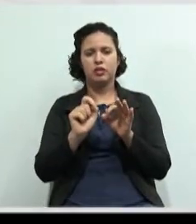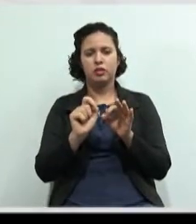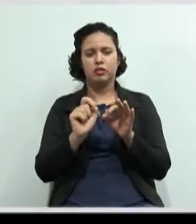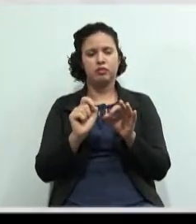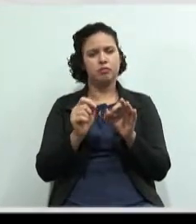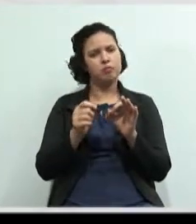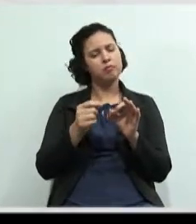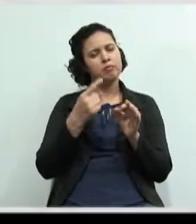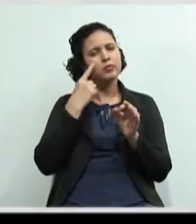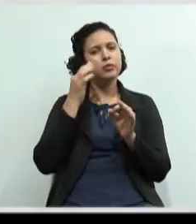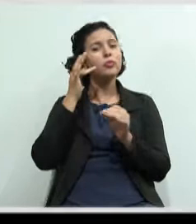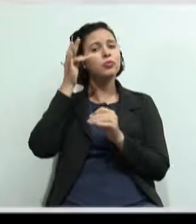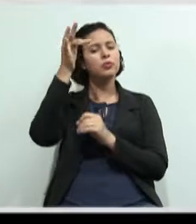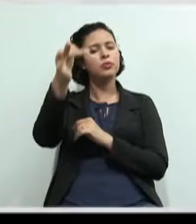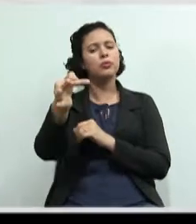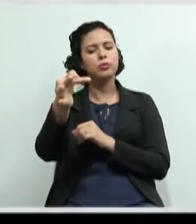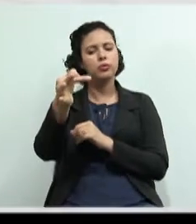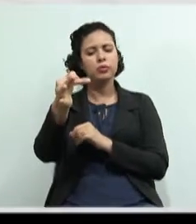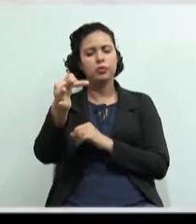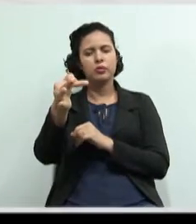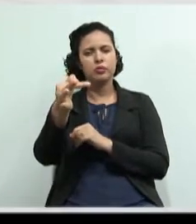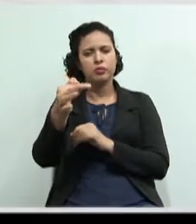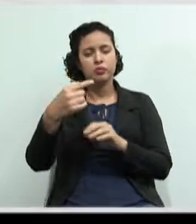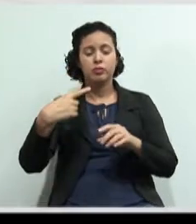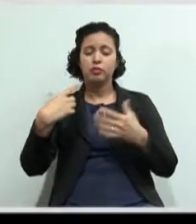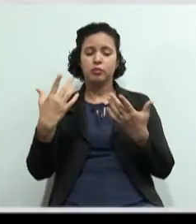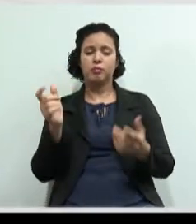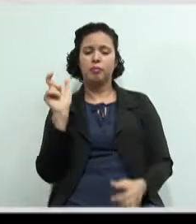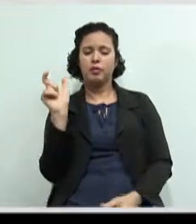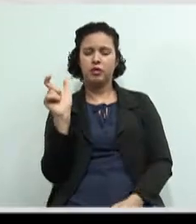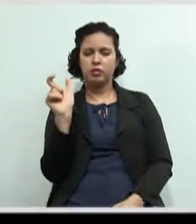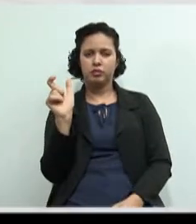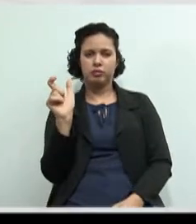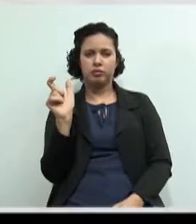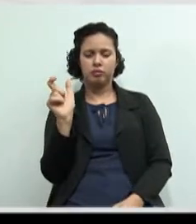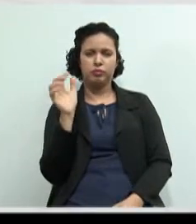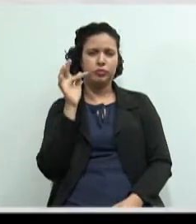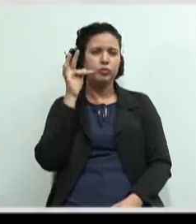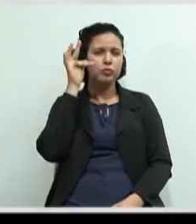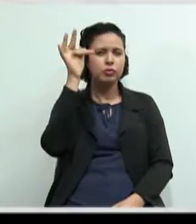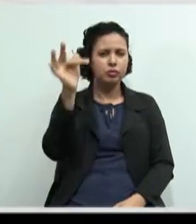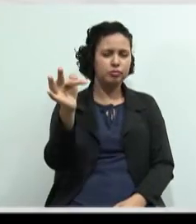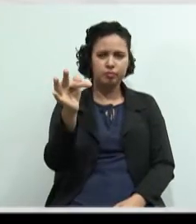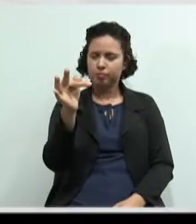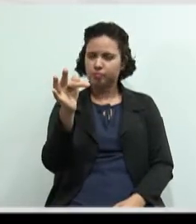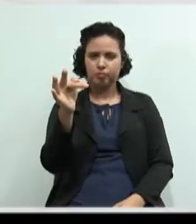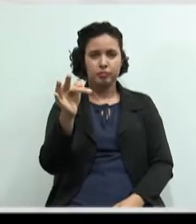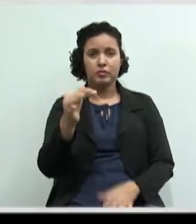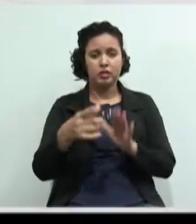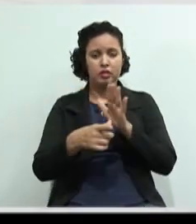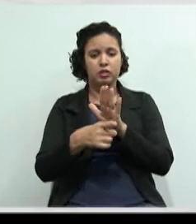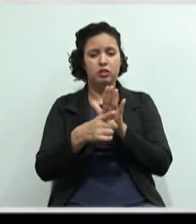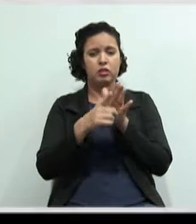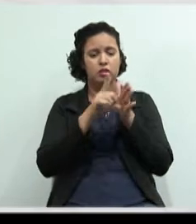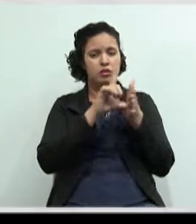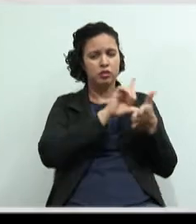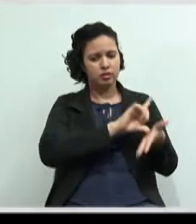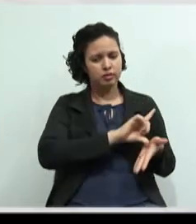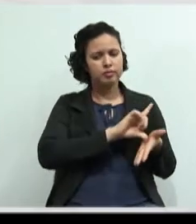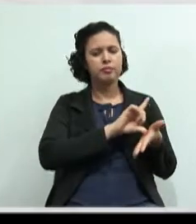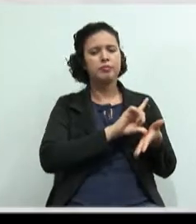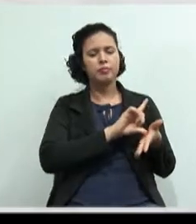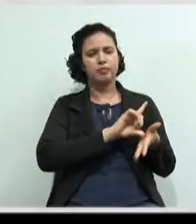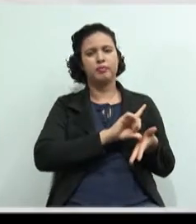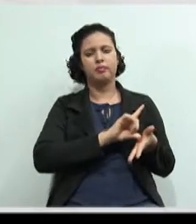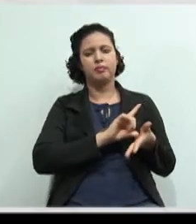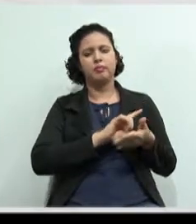futuramente. Olha, a questão já está errada a partir daqui, ó. Planejar é determinar futuramente? Não, é antecipadamente. E